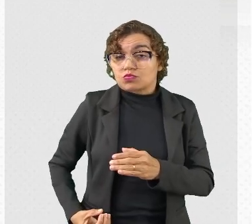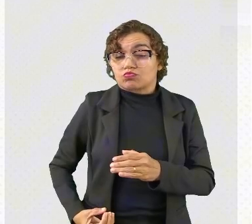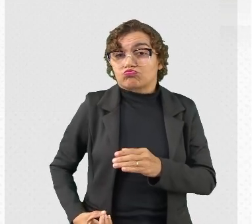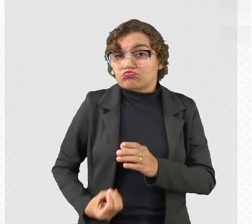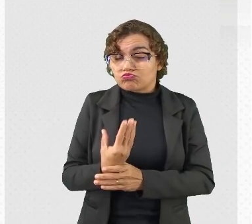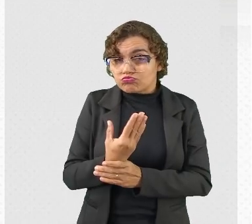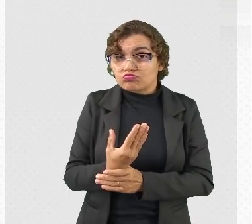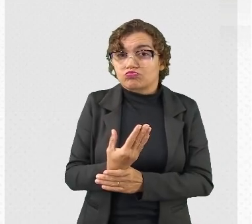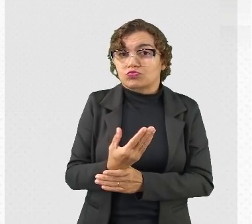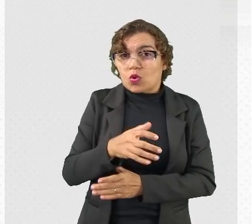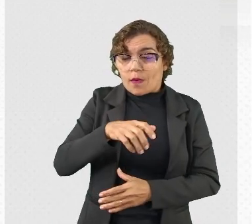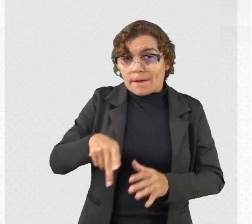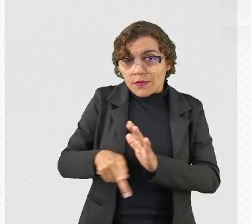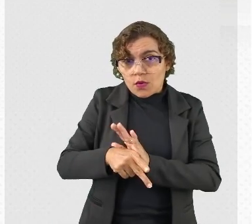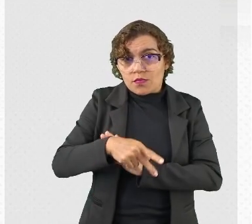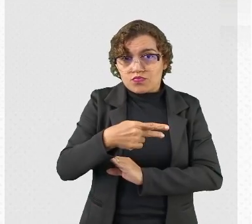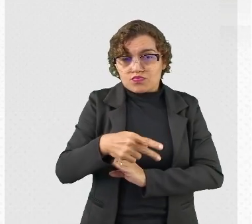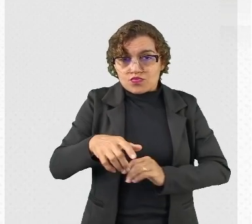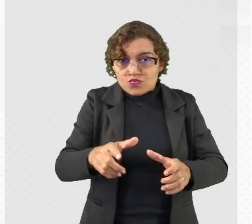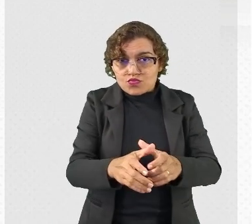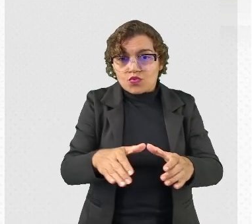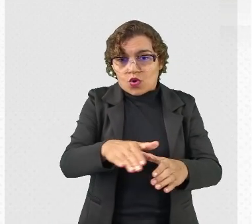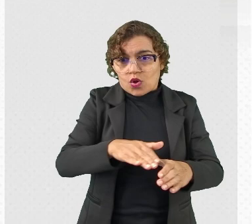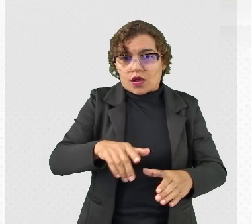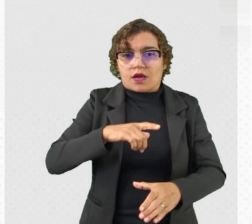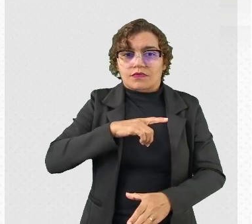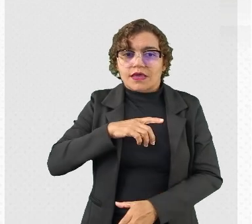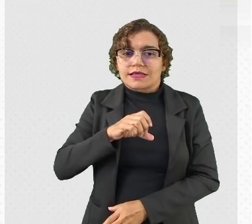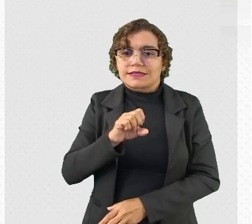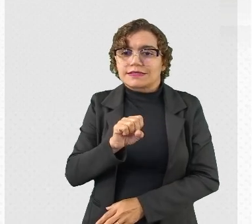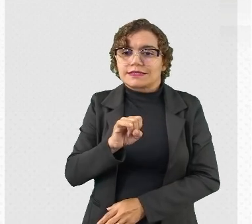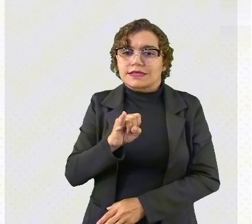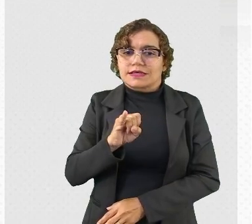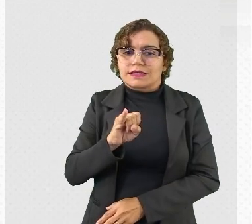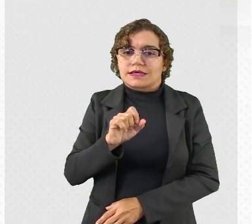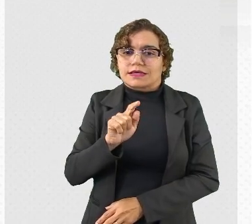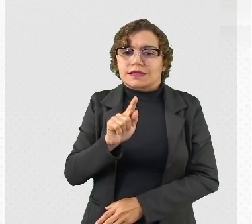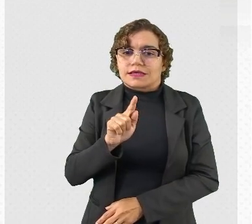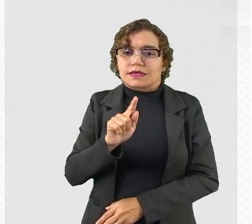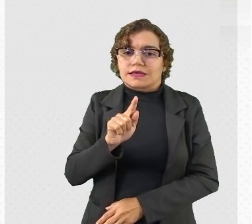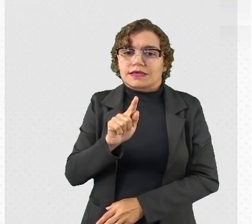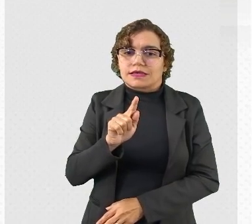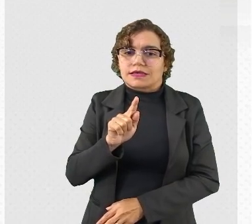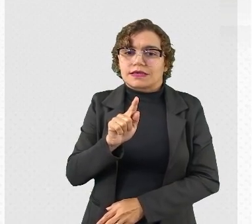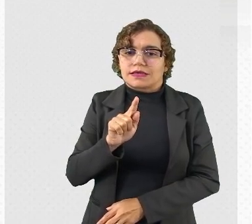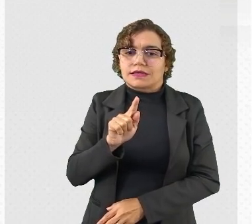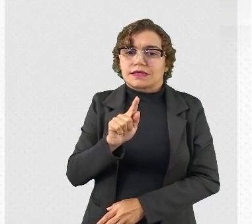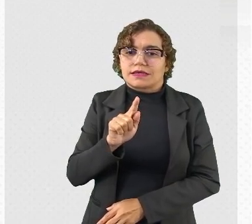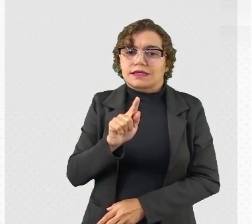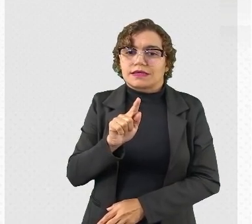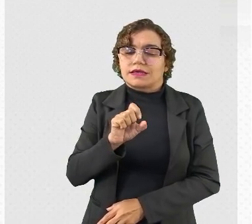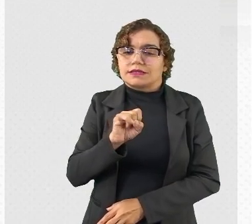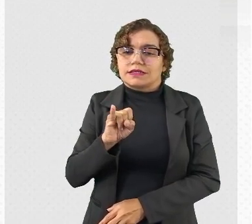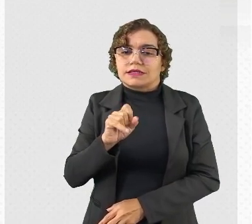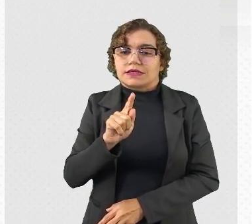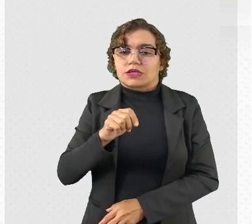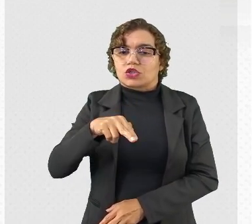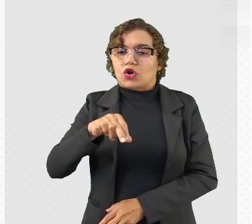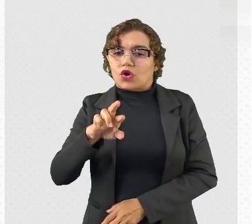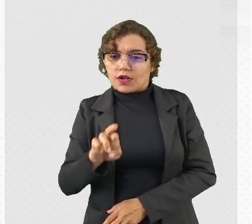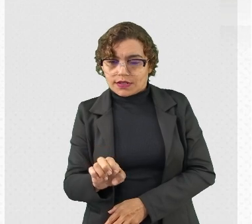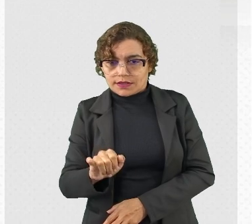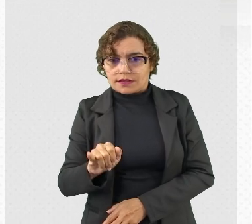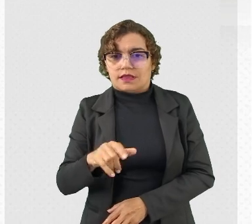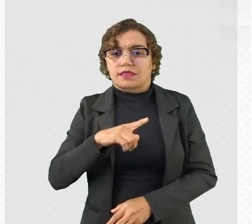chamados signori, né? E famílias poderosas, como no caso da família Médici, né? A família Médici